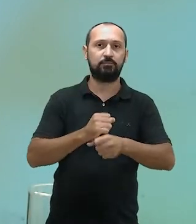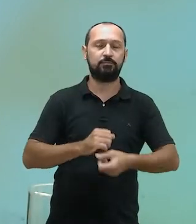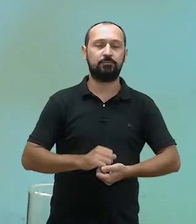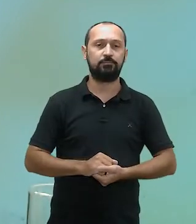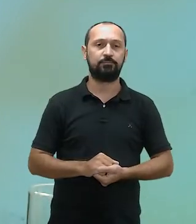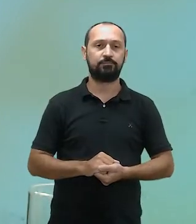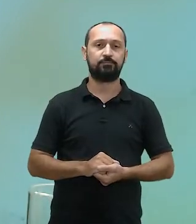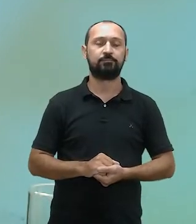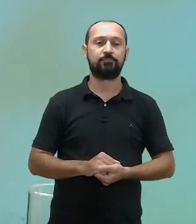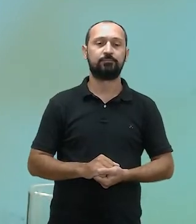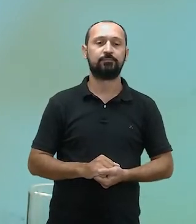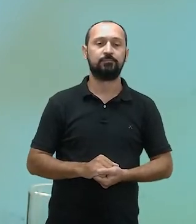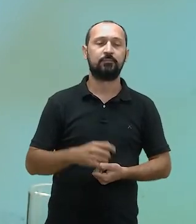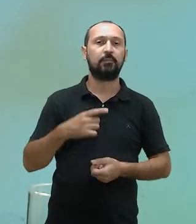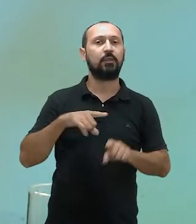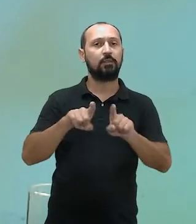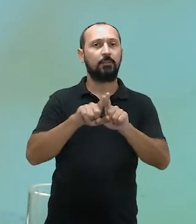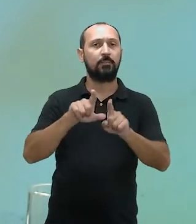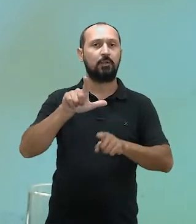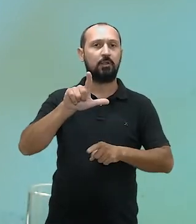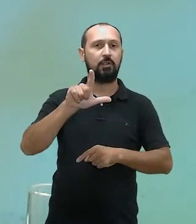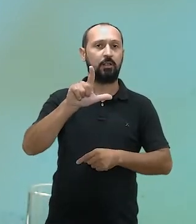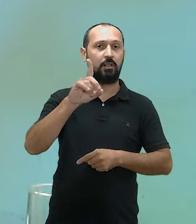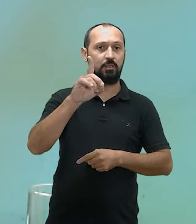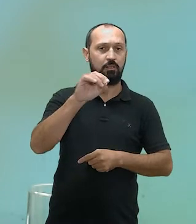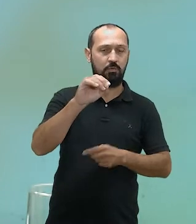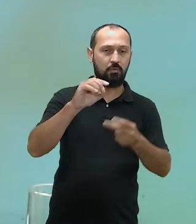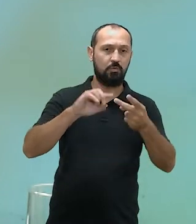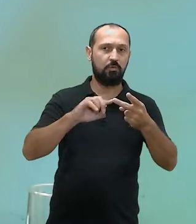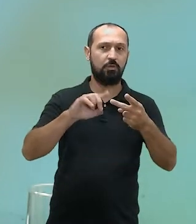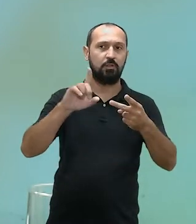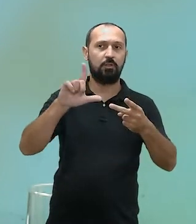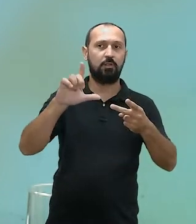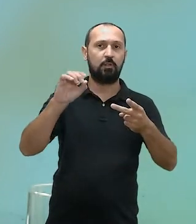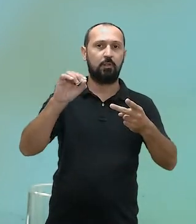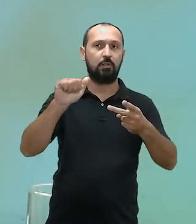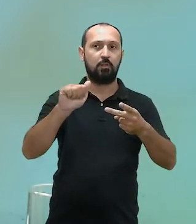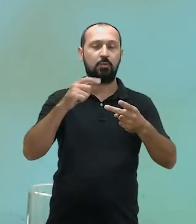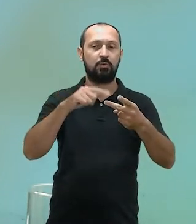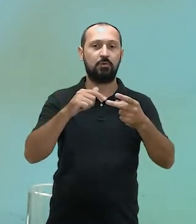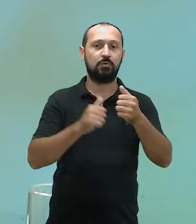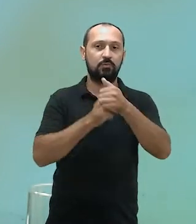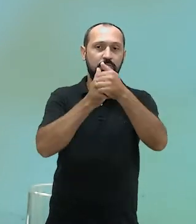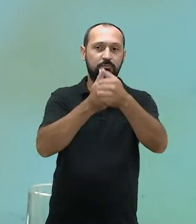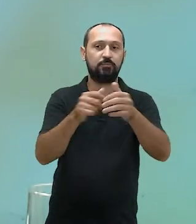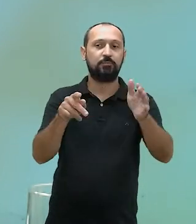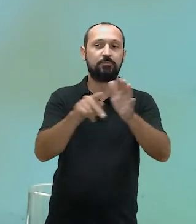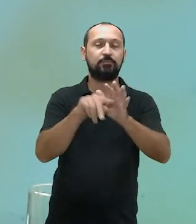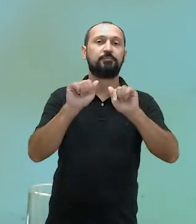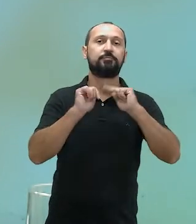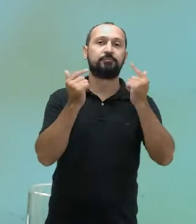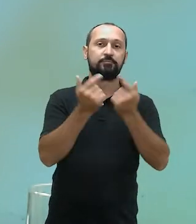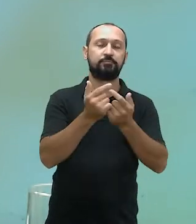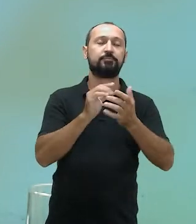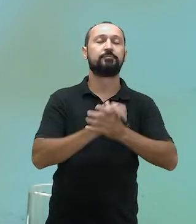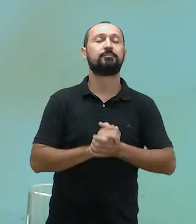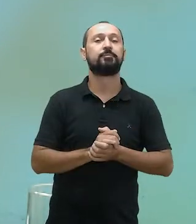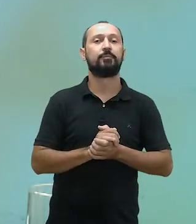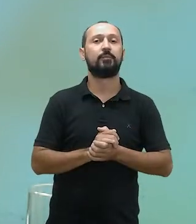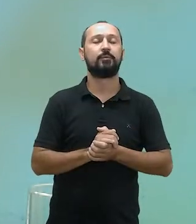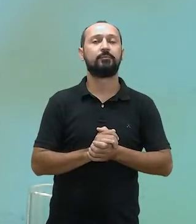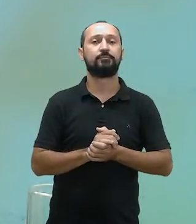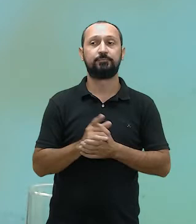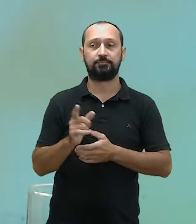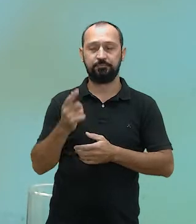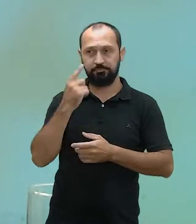PPA e principalmente LDO e LOA com o Thiago Debeza, que é consultor legislativo, consultor jurídico lá da Assembleia